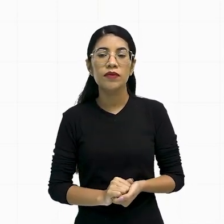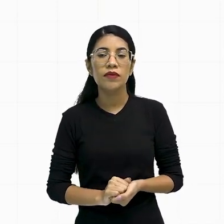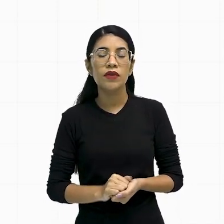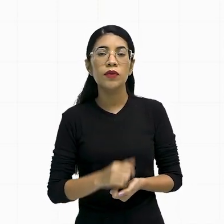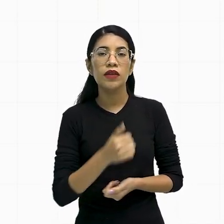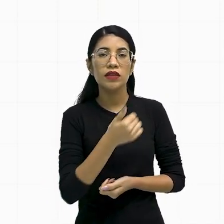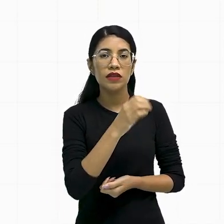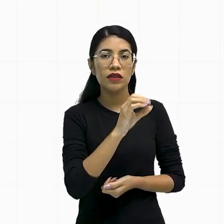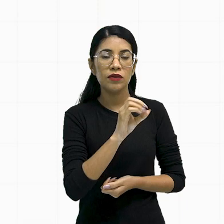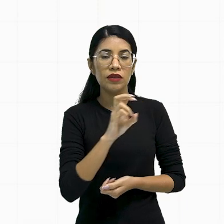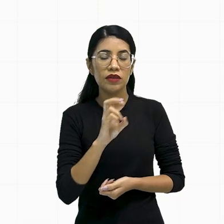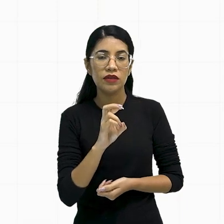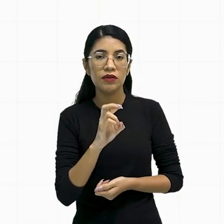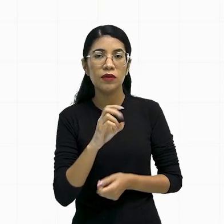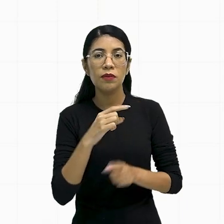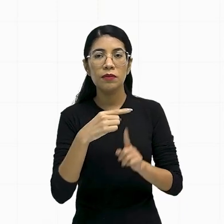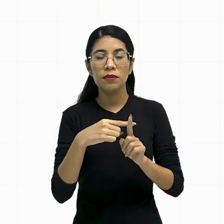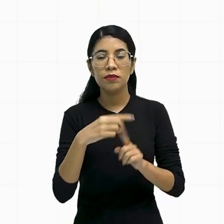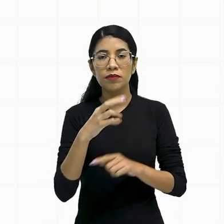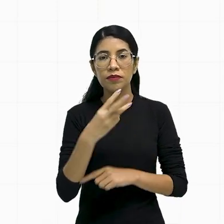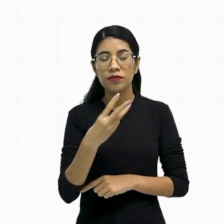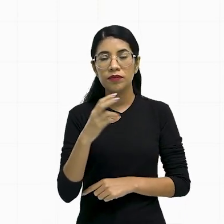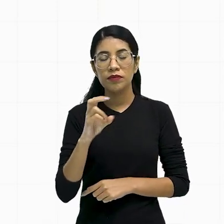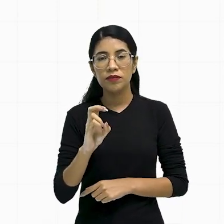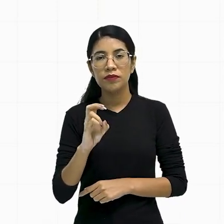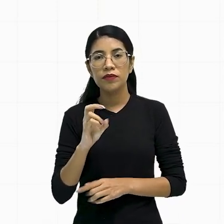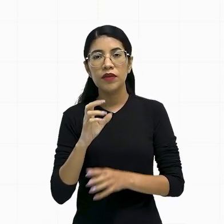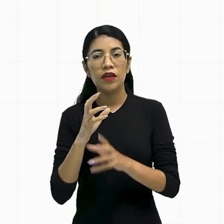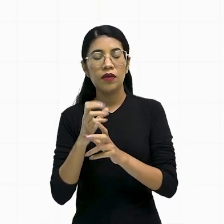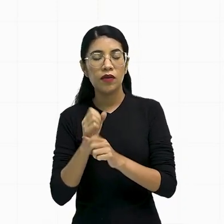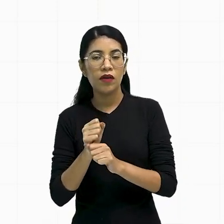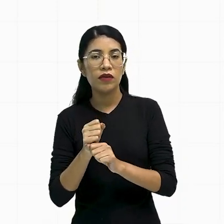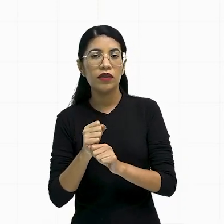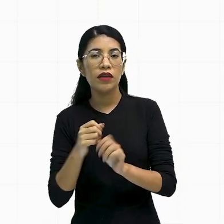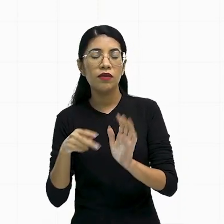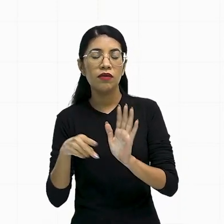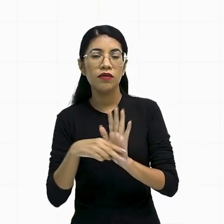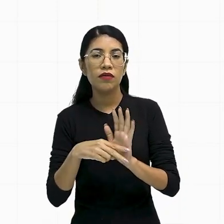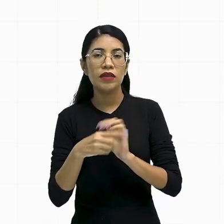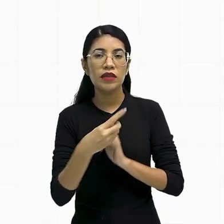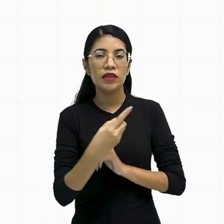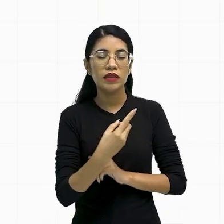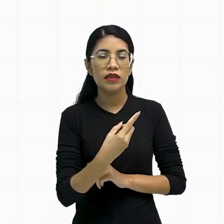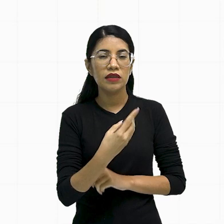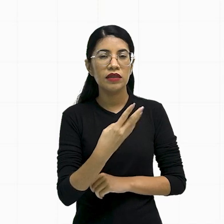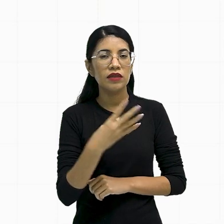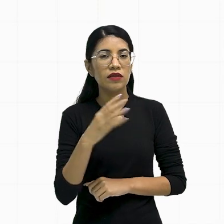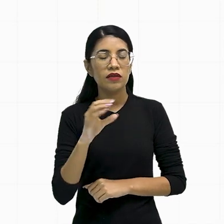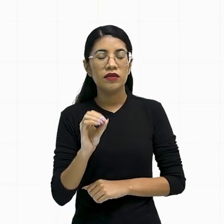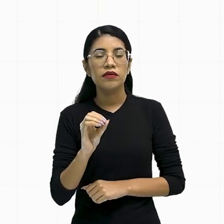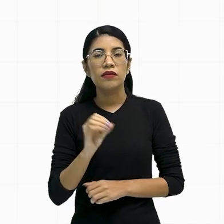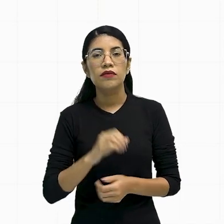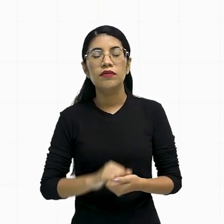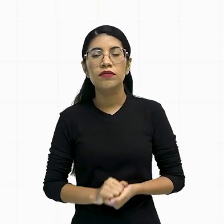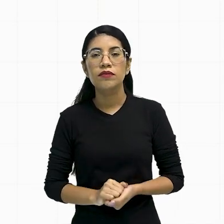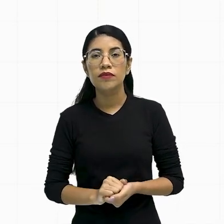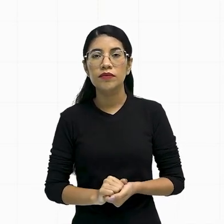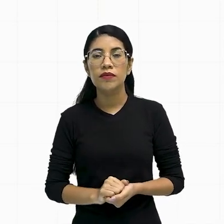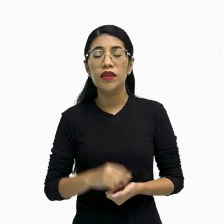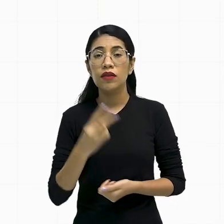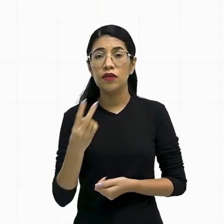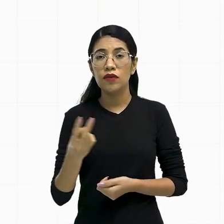105 com mais 35, que dá 140, né? Então, o valor de